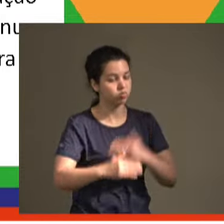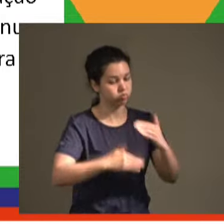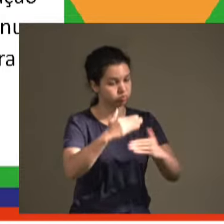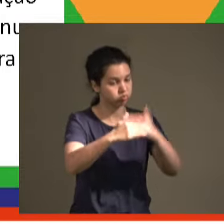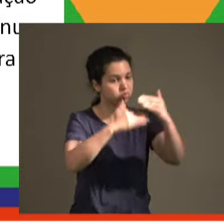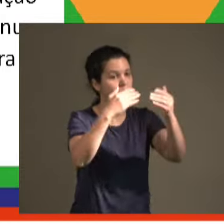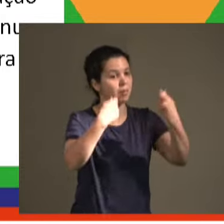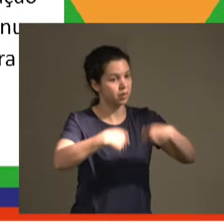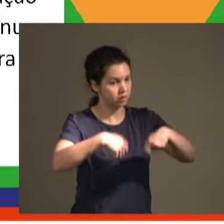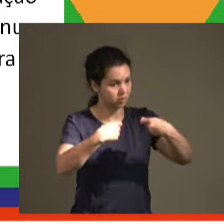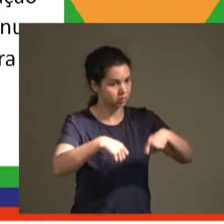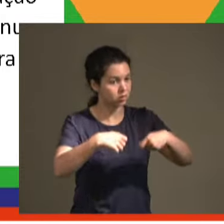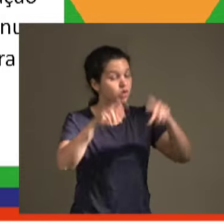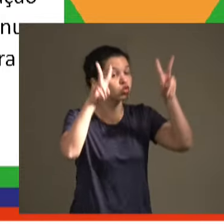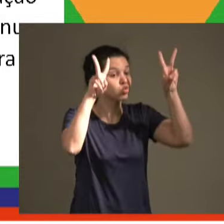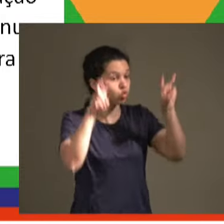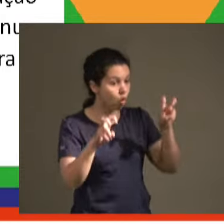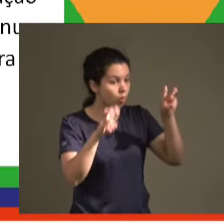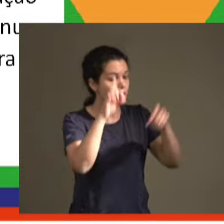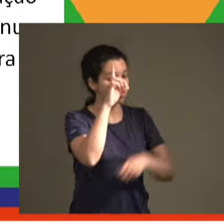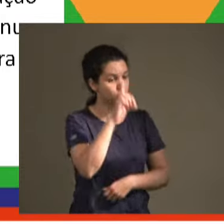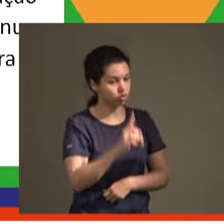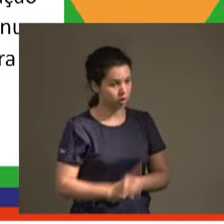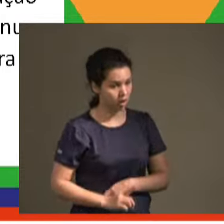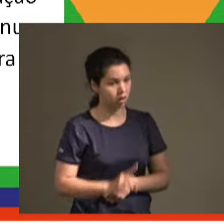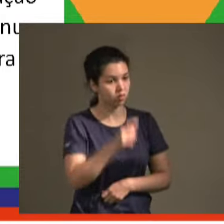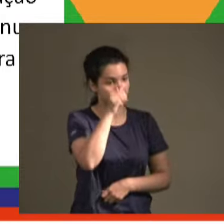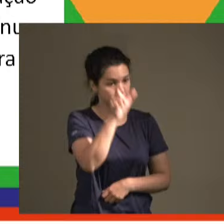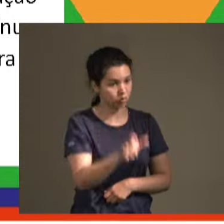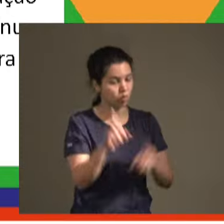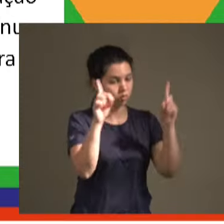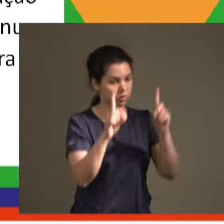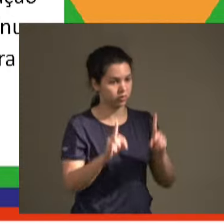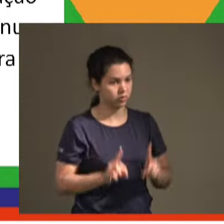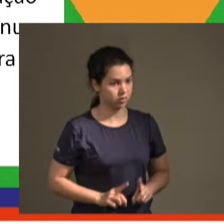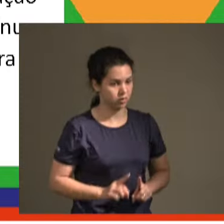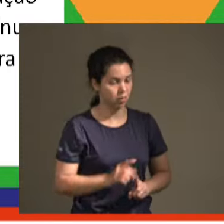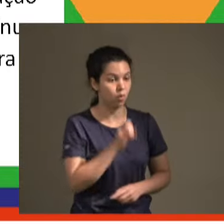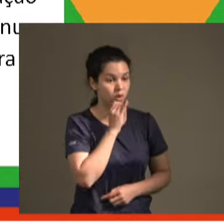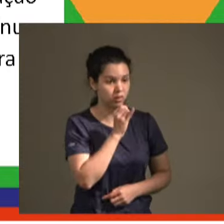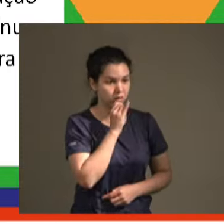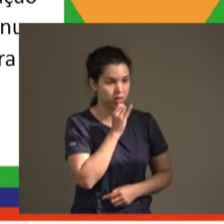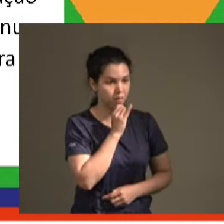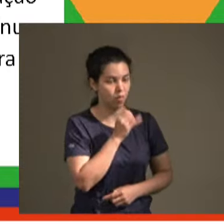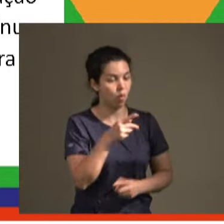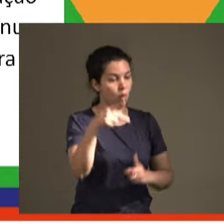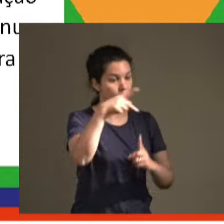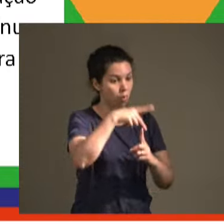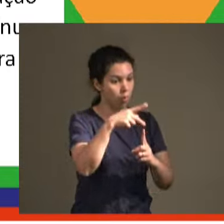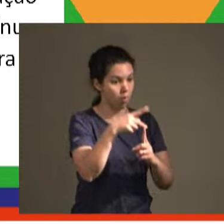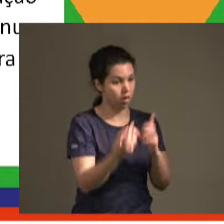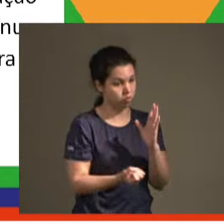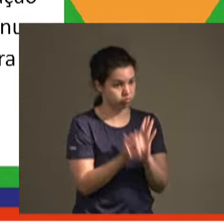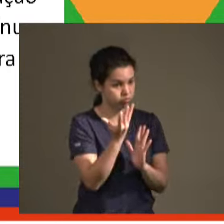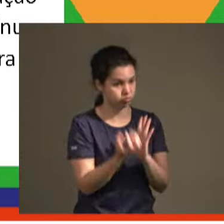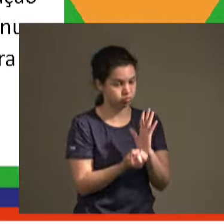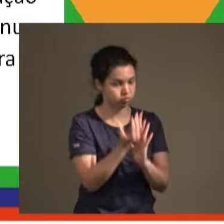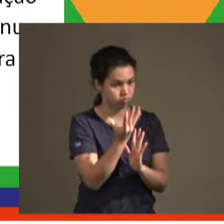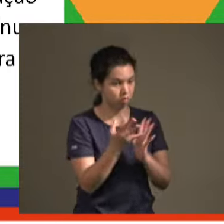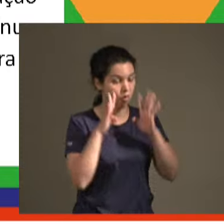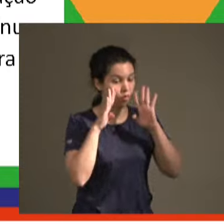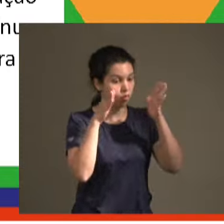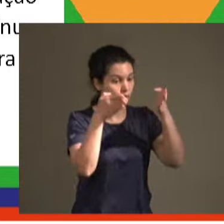das pessoas com deficiência. Em relação ao Plano Viver Sem Limite, por exemplo, que focou na promoção de direitos econômicos, sociais e